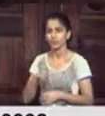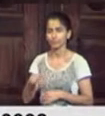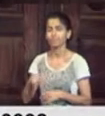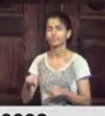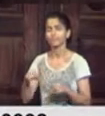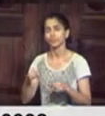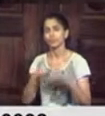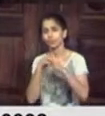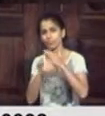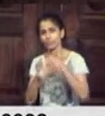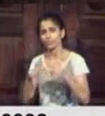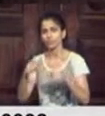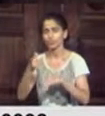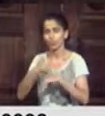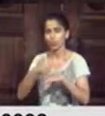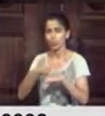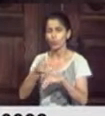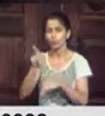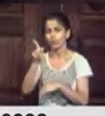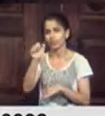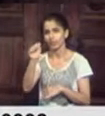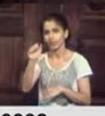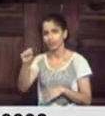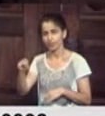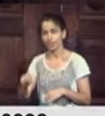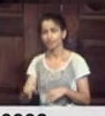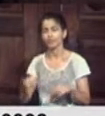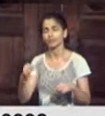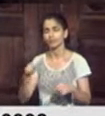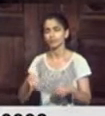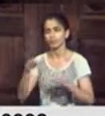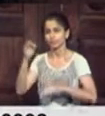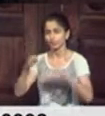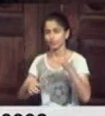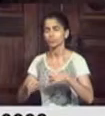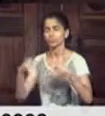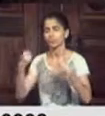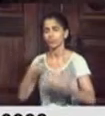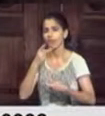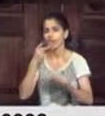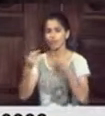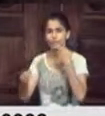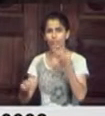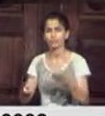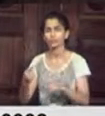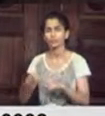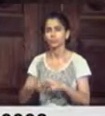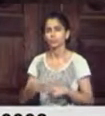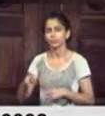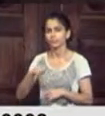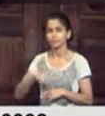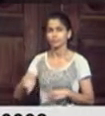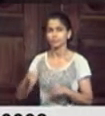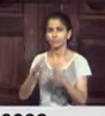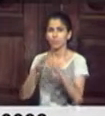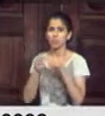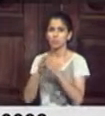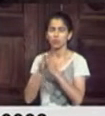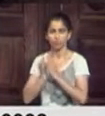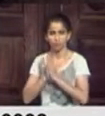nós precisamos que a União Federal compreenda que o Rio de Janeiro vive um momento excepcional e que chega, não é mais